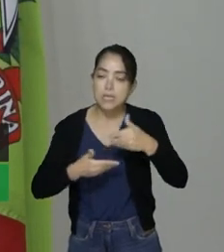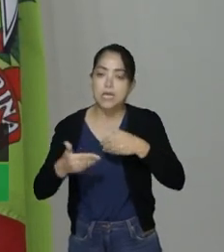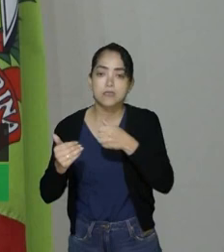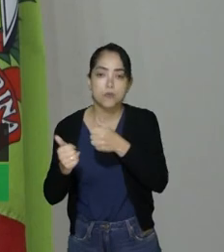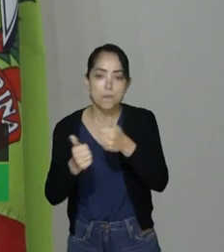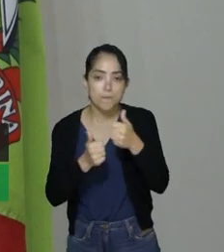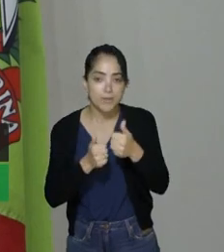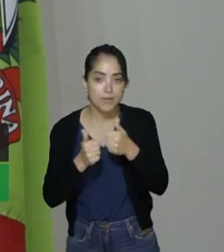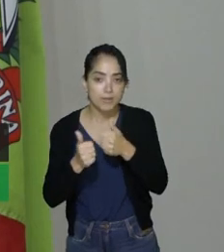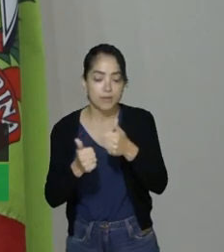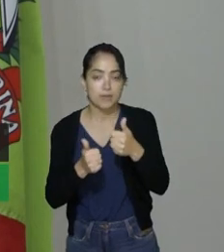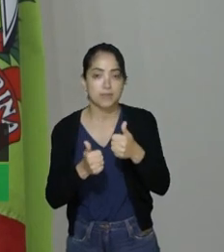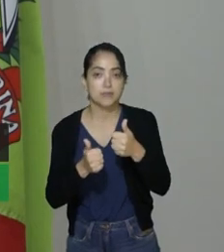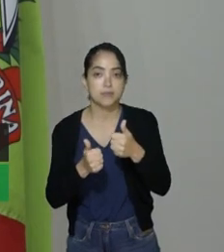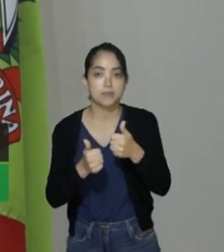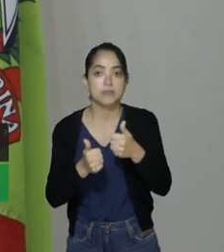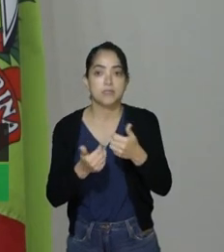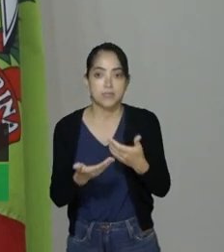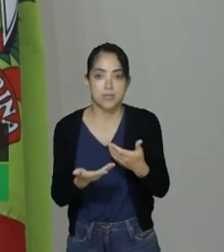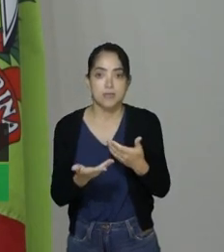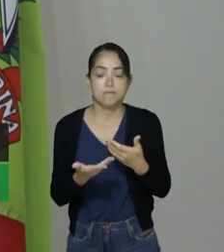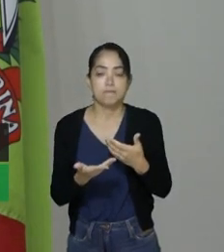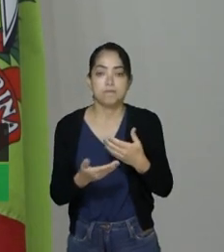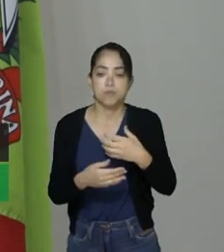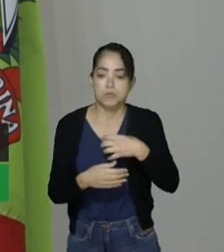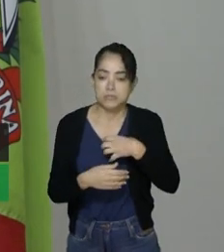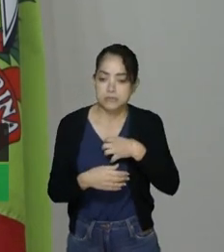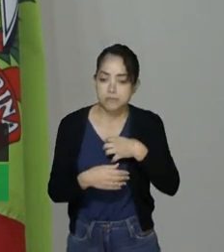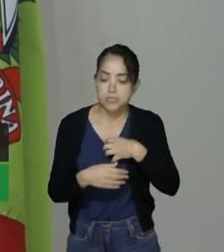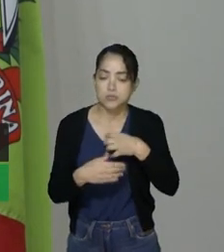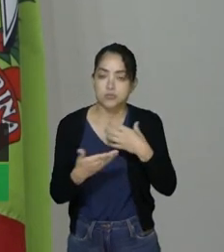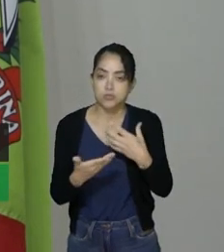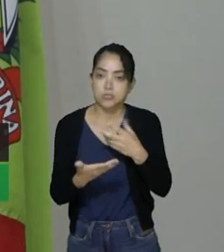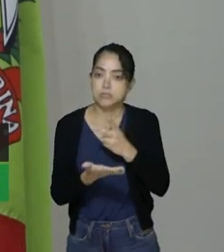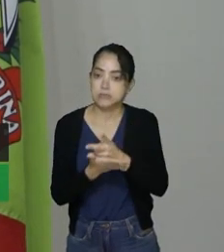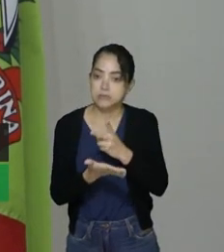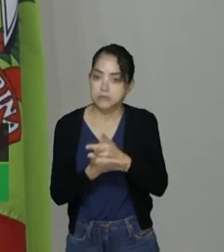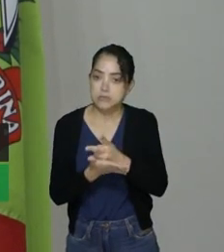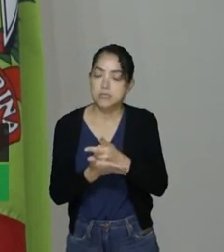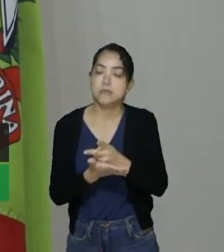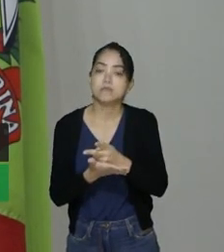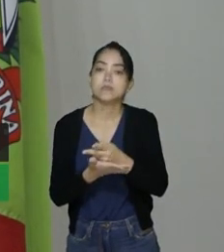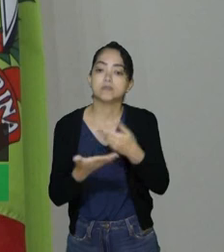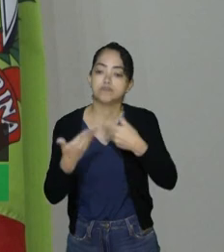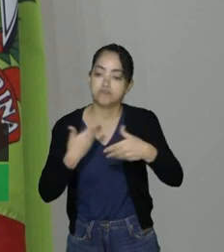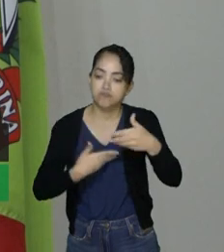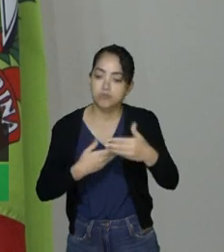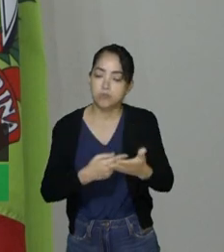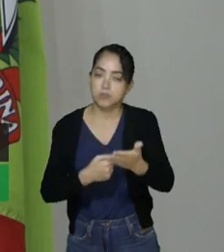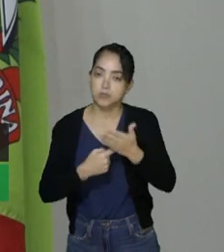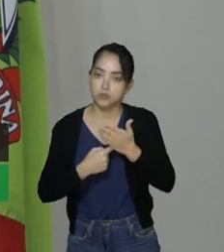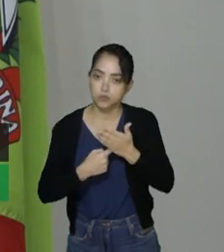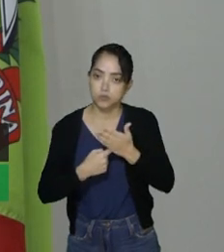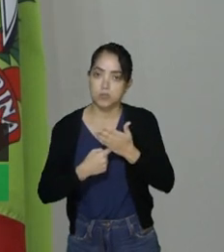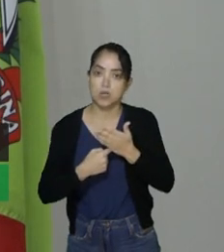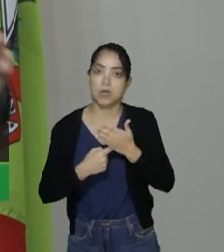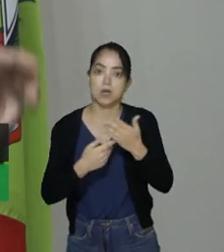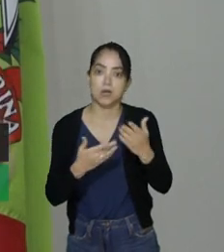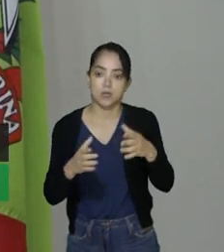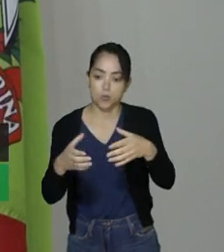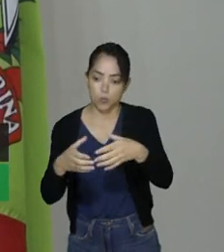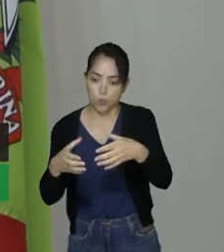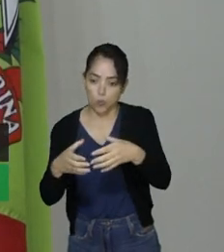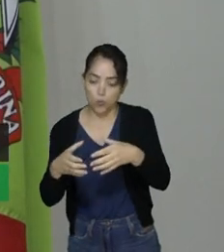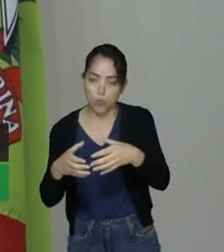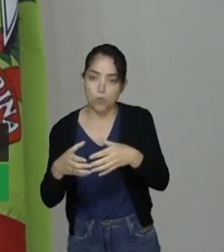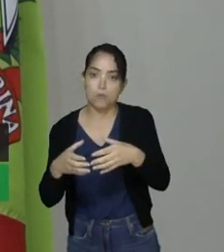que não sei se mereço, mas foram sempre muito, muito solícitos comigo, a todo o corpo, também a Casa